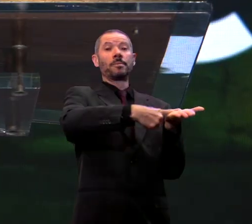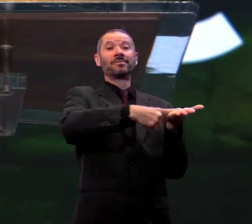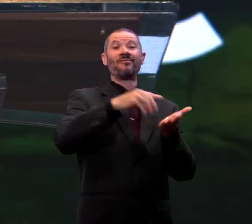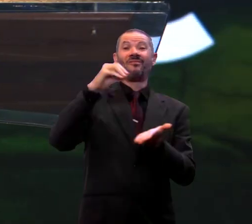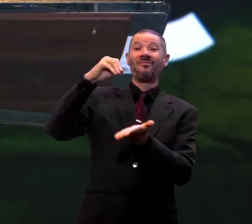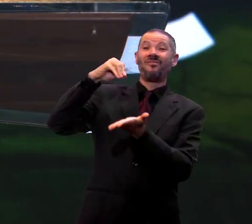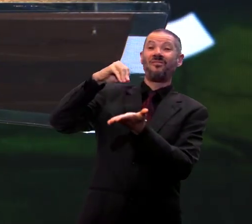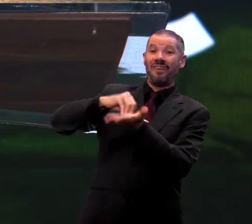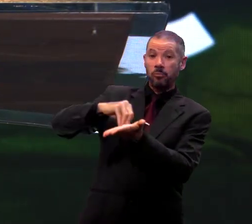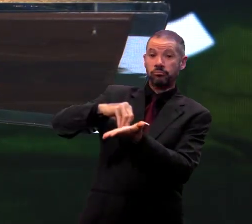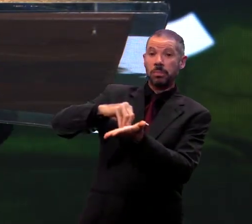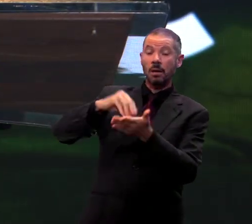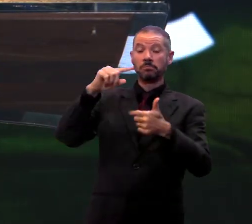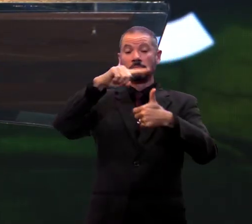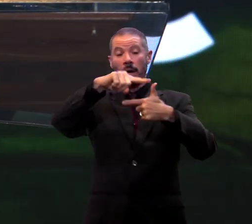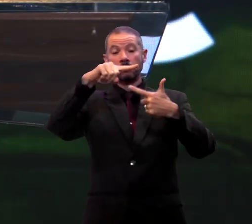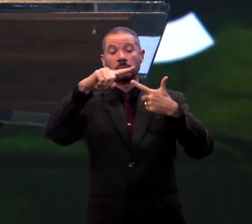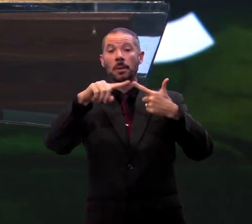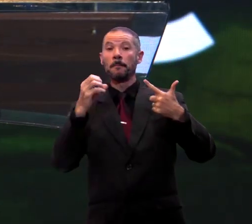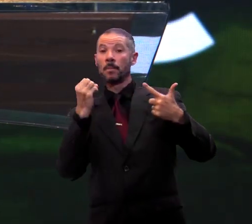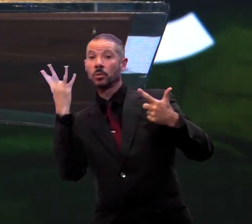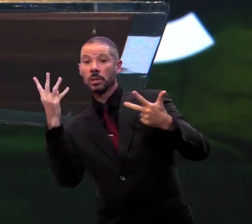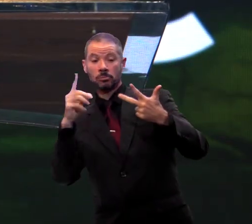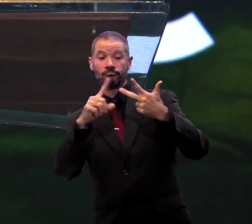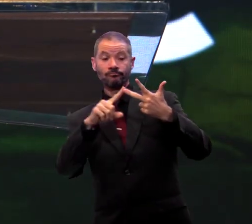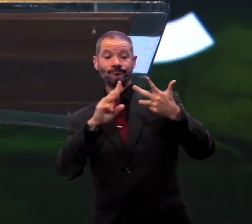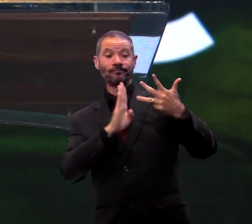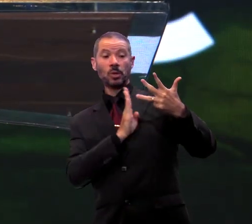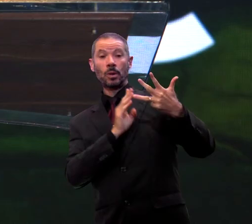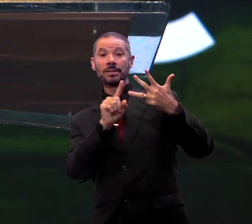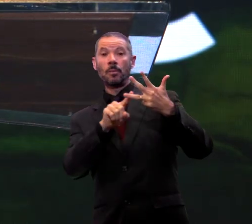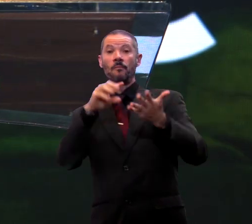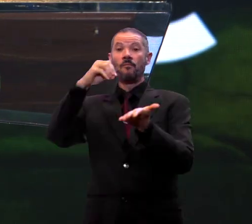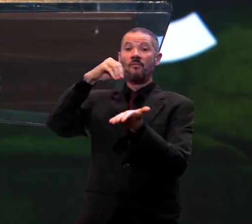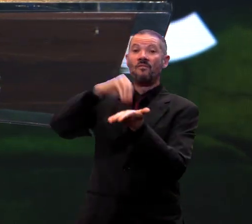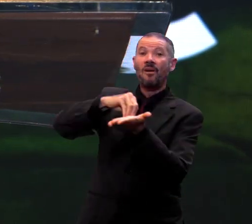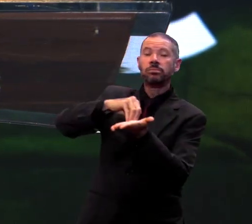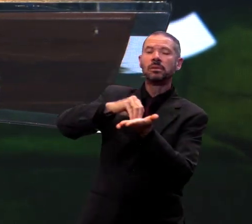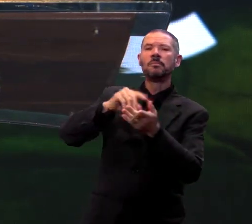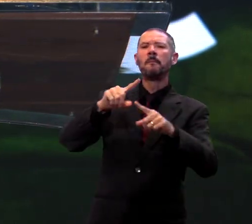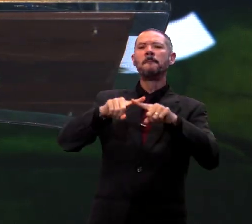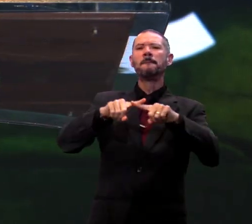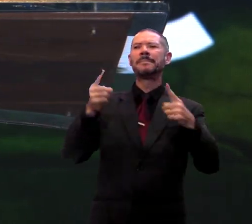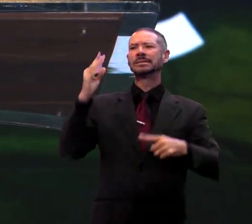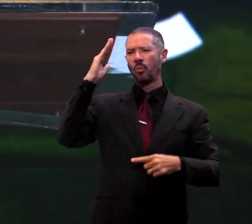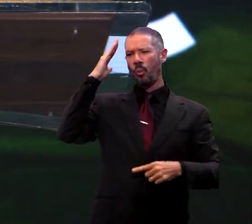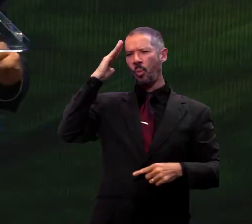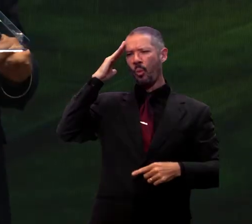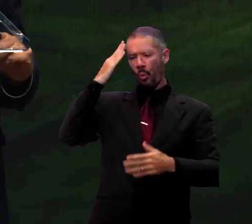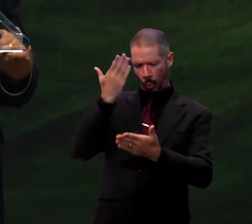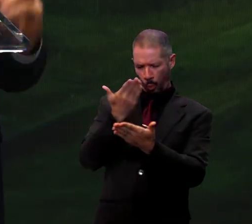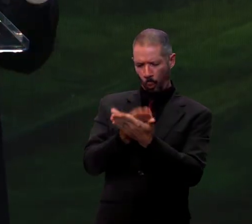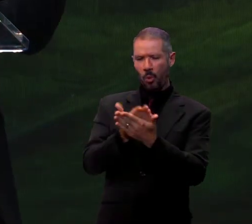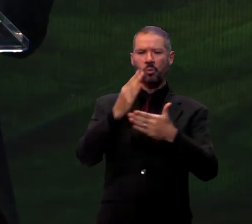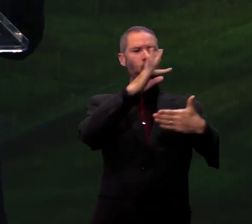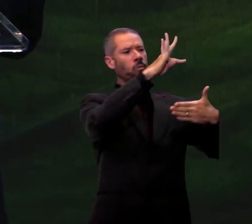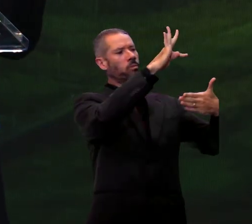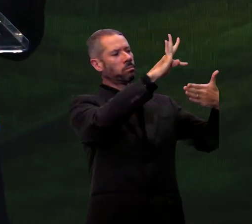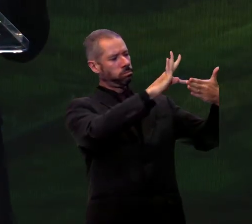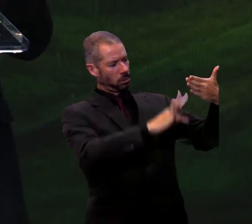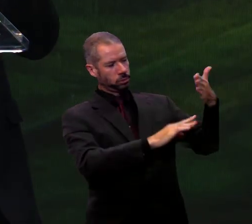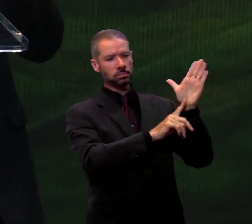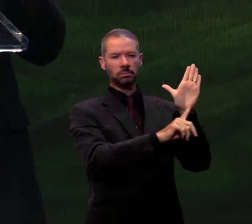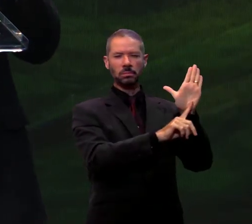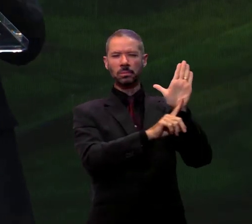comprometimento, falta de bondade no coração. Mas sabe, eu creio que esse texto, que apresenta